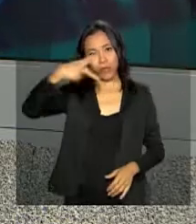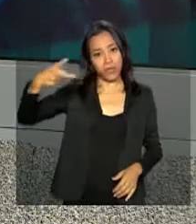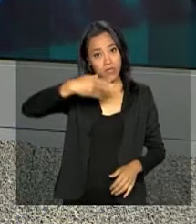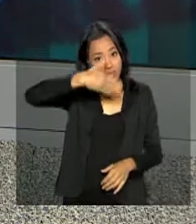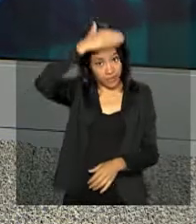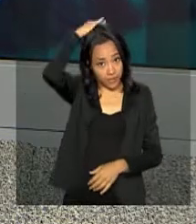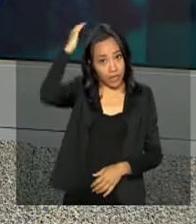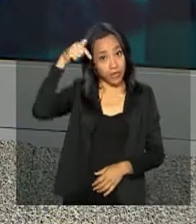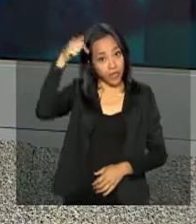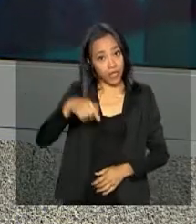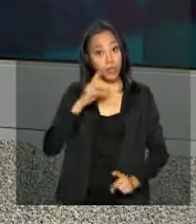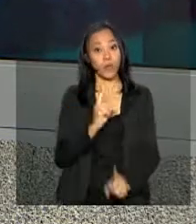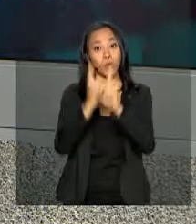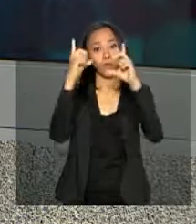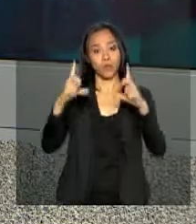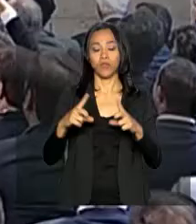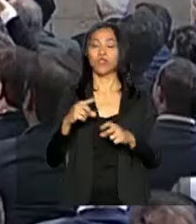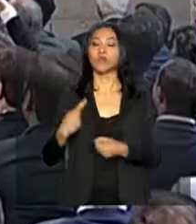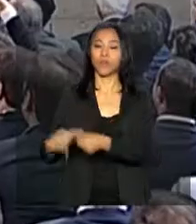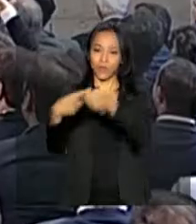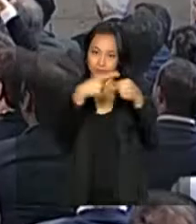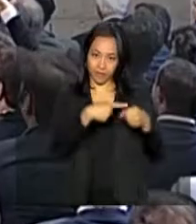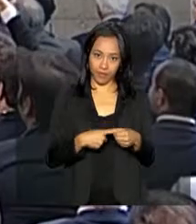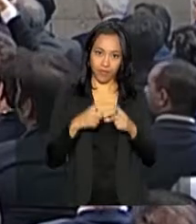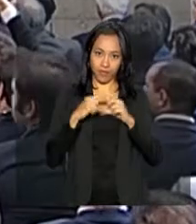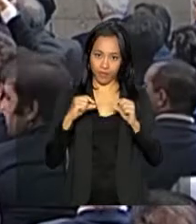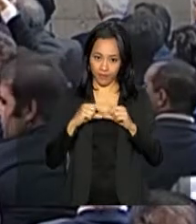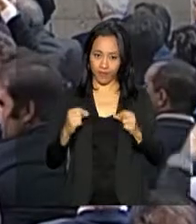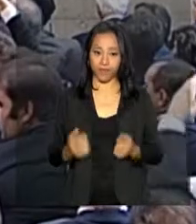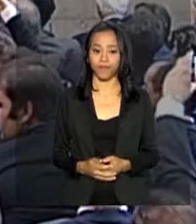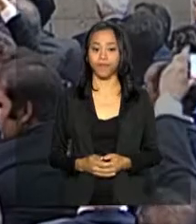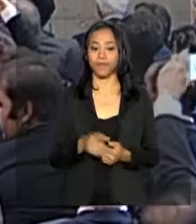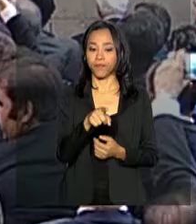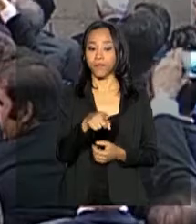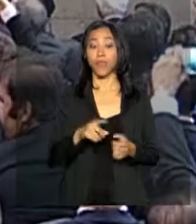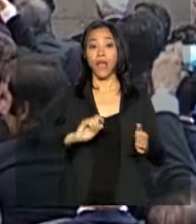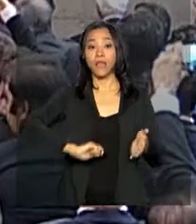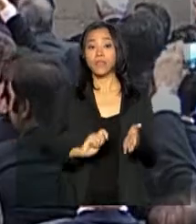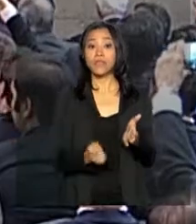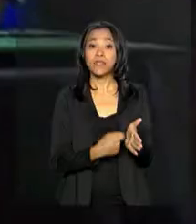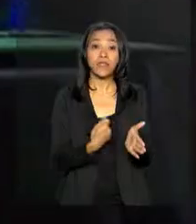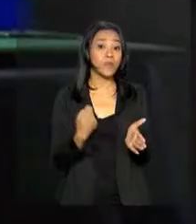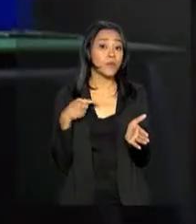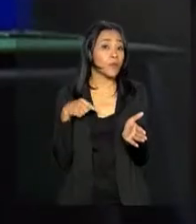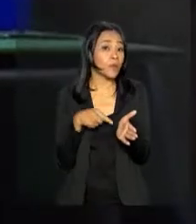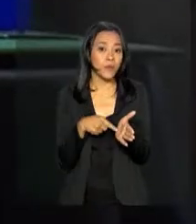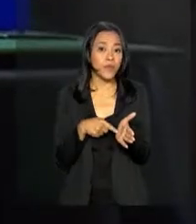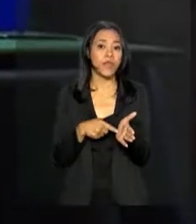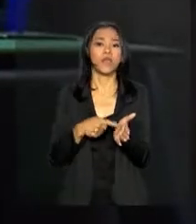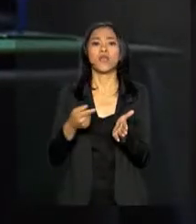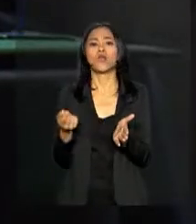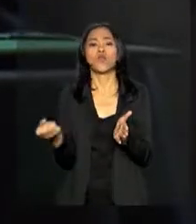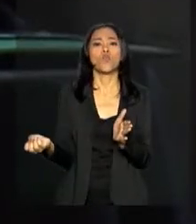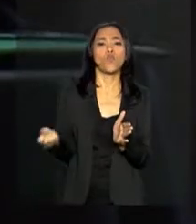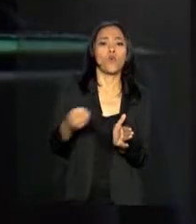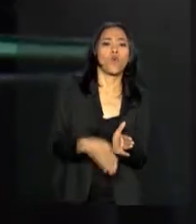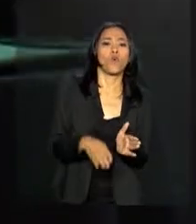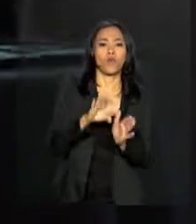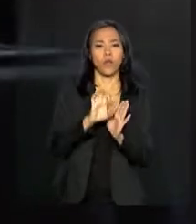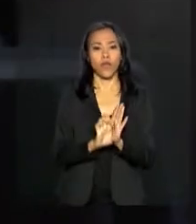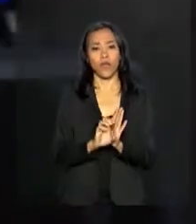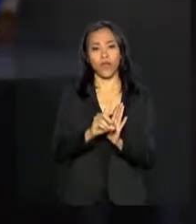municípios em brasília a assinatura da norma que permite a liberação de novo edital de contratação